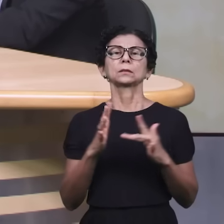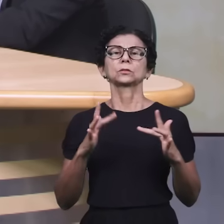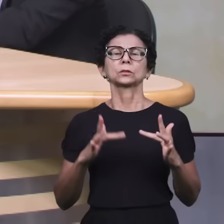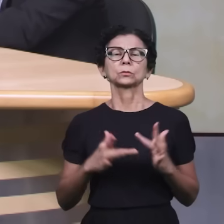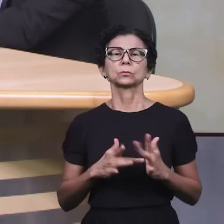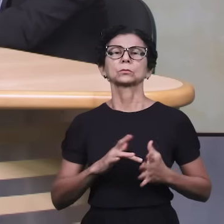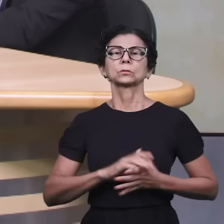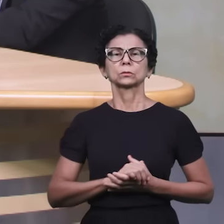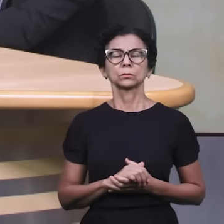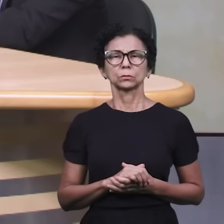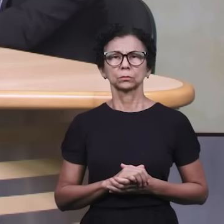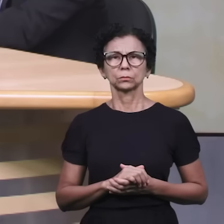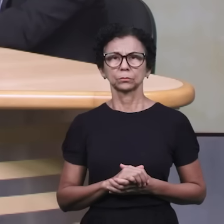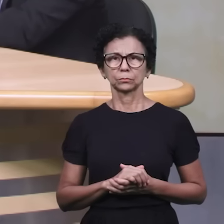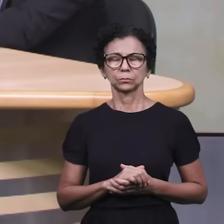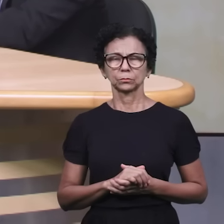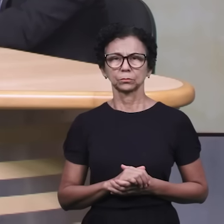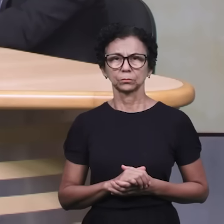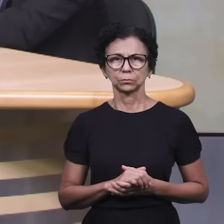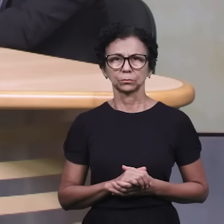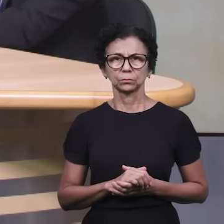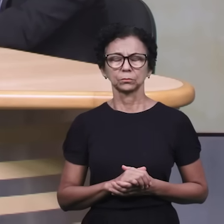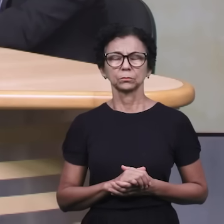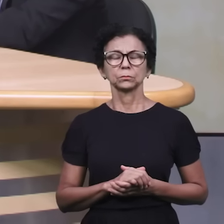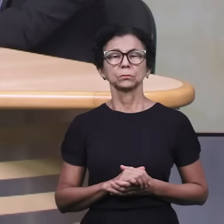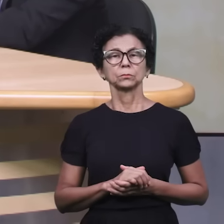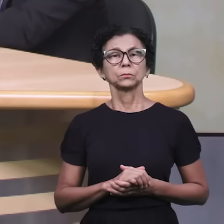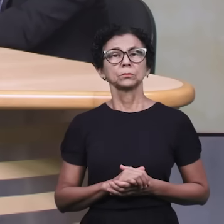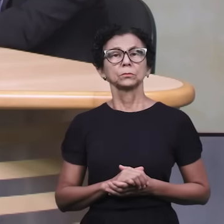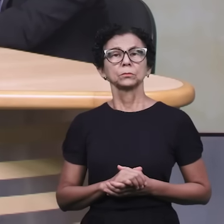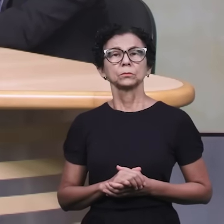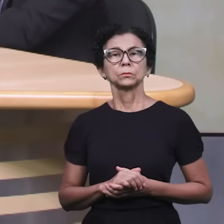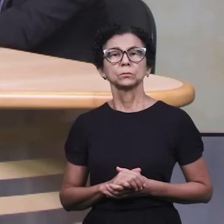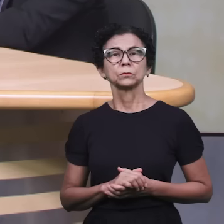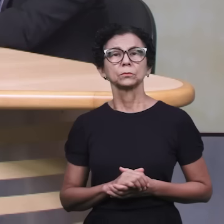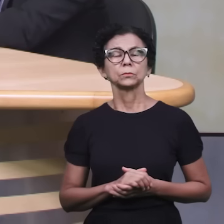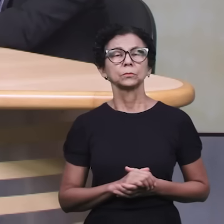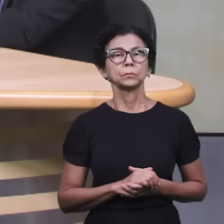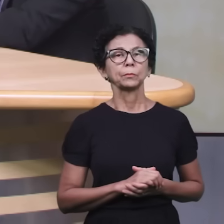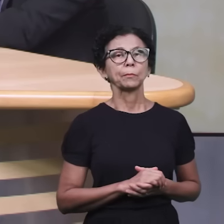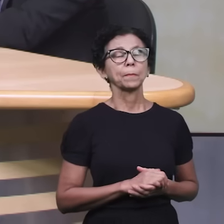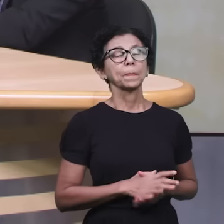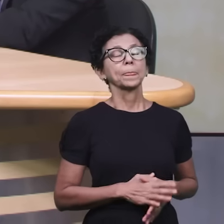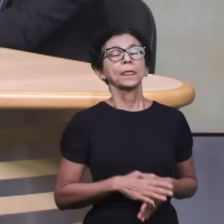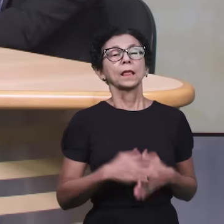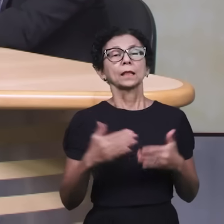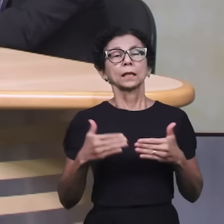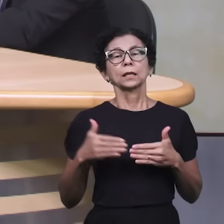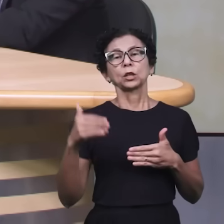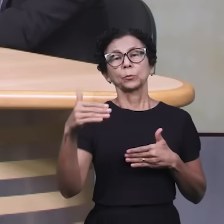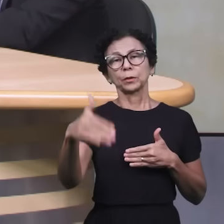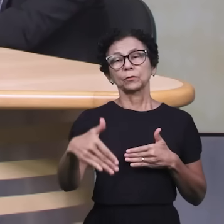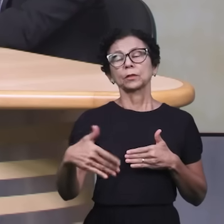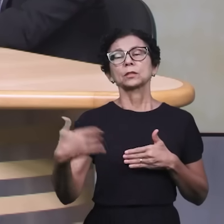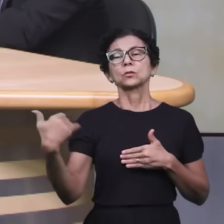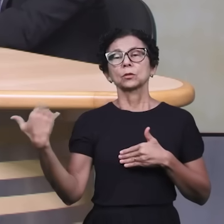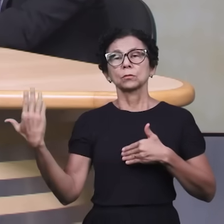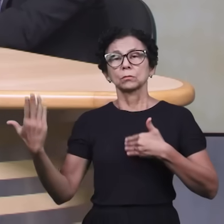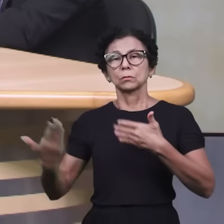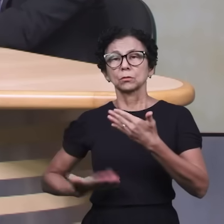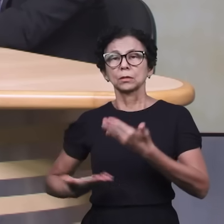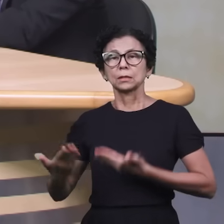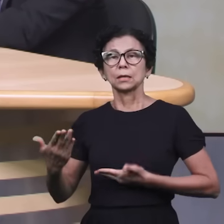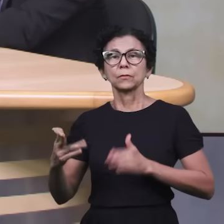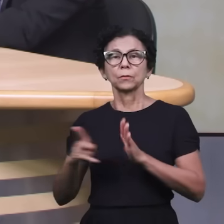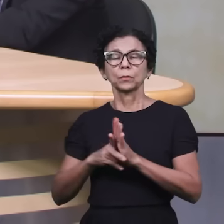Jesus está que ele está sobre o Senhor Jesus, eu hoje o sirvo como fiel a ele.